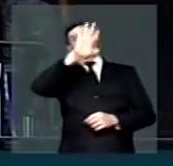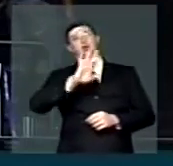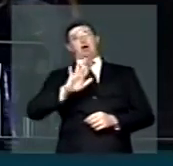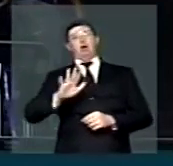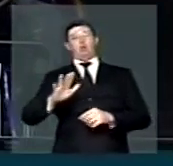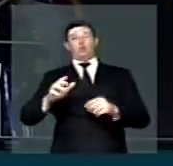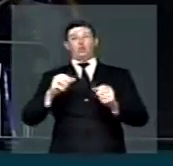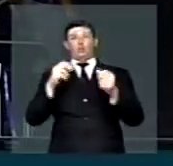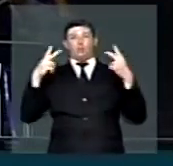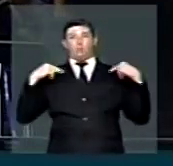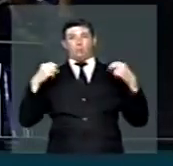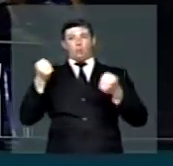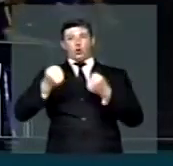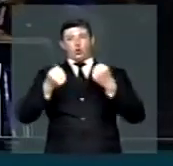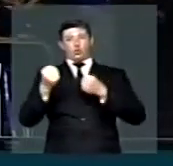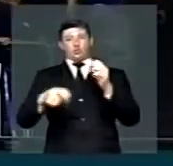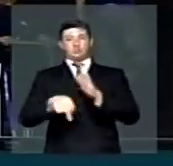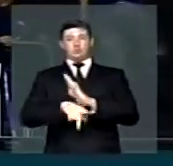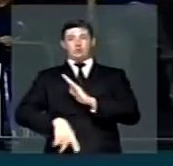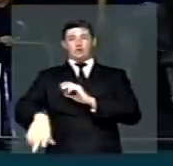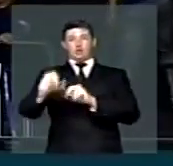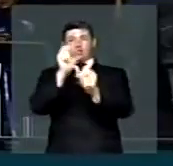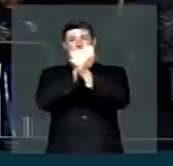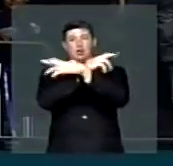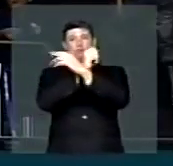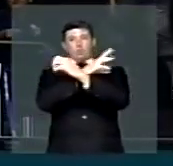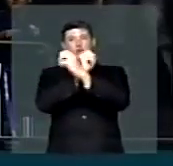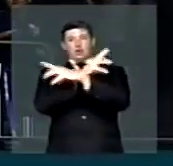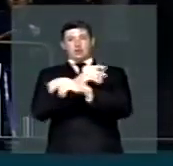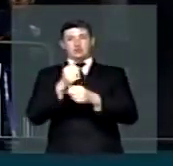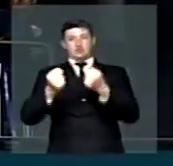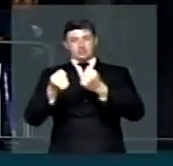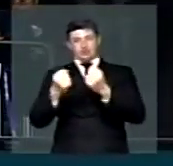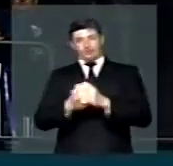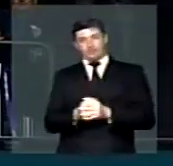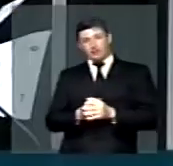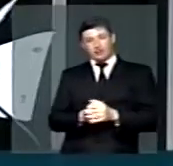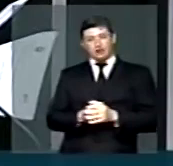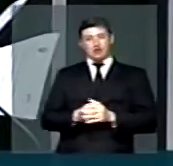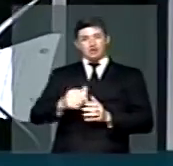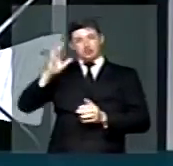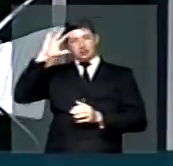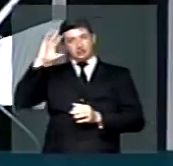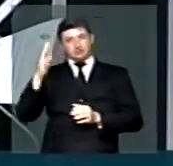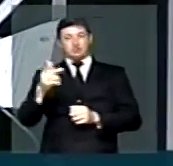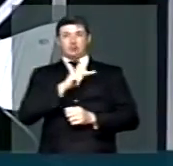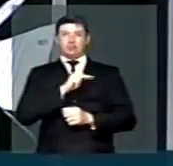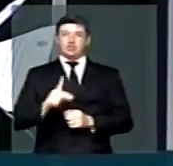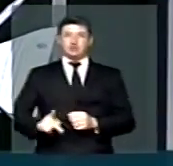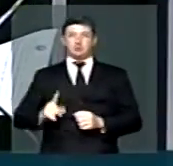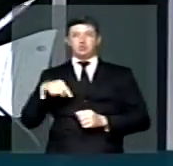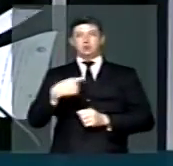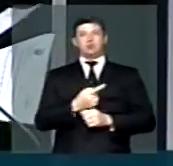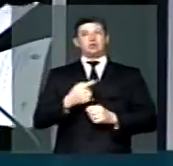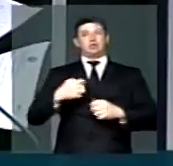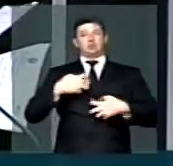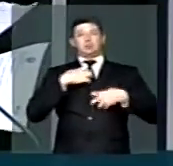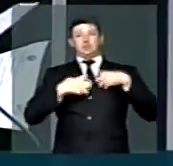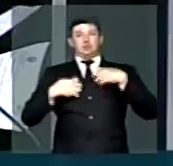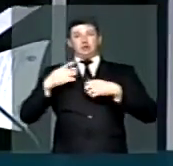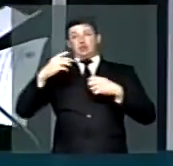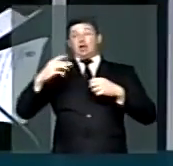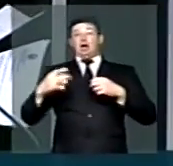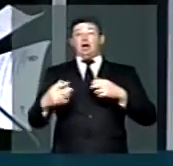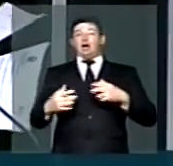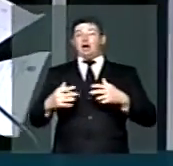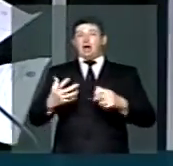Ambulância. A decisão da nossa querida presidente abalou os ânimos daqueles que nos